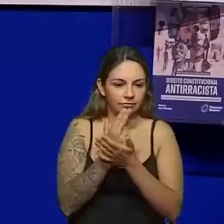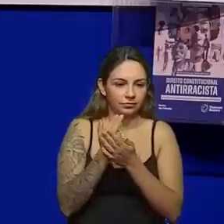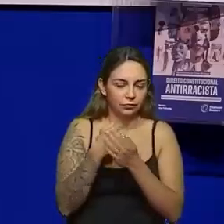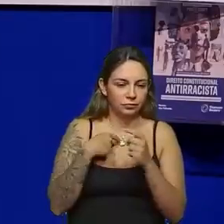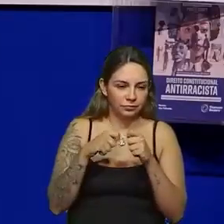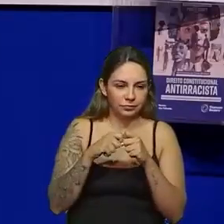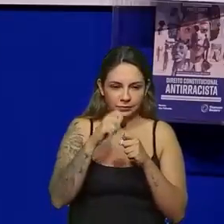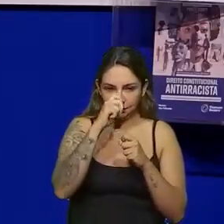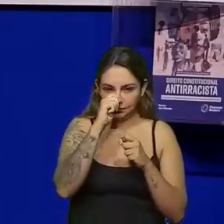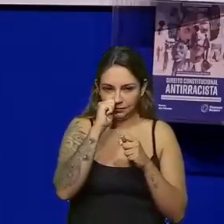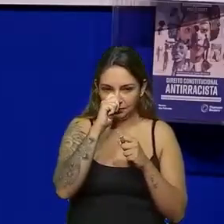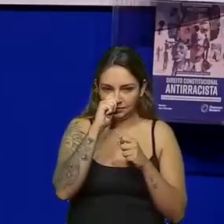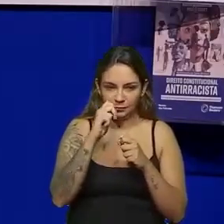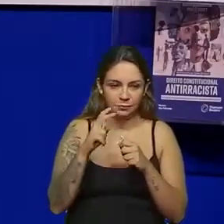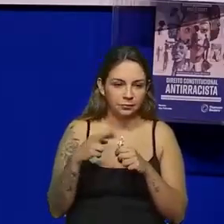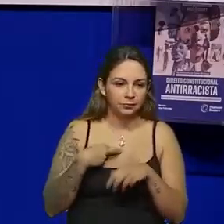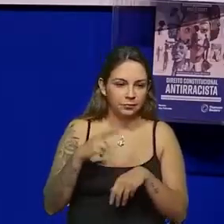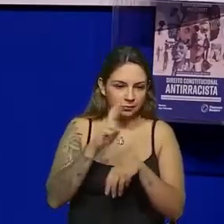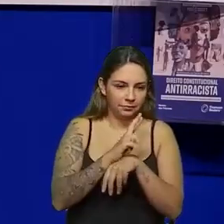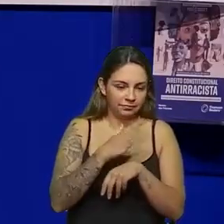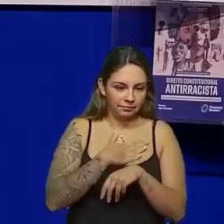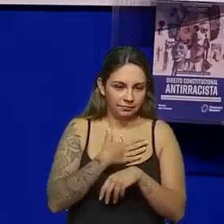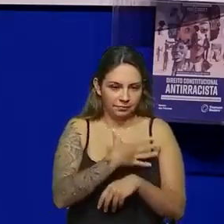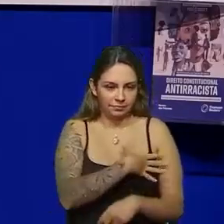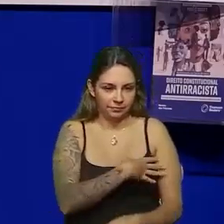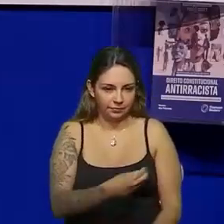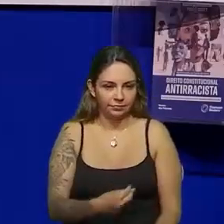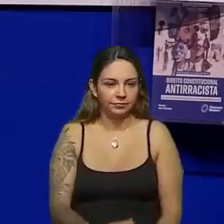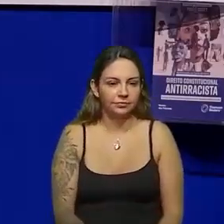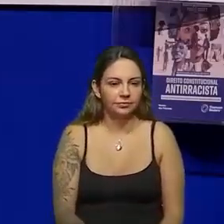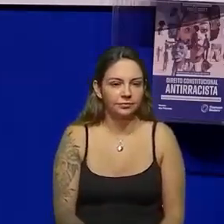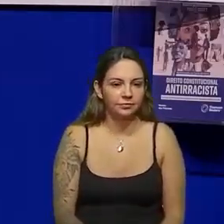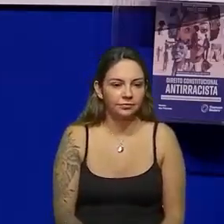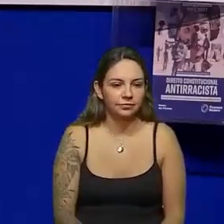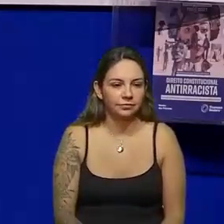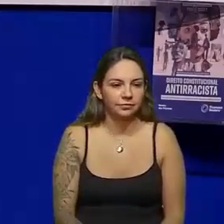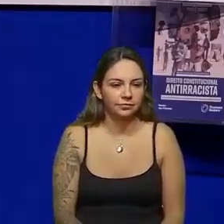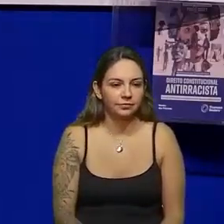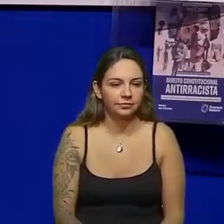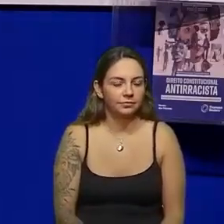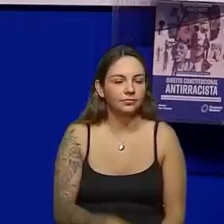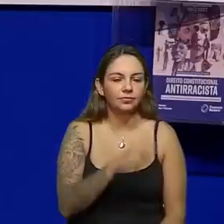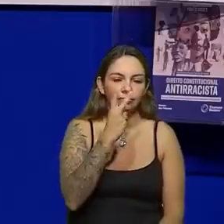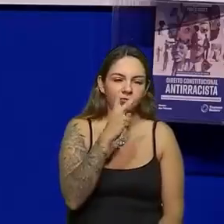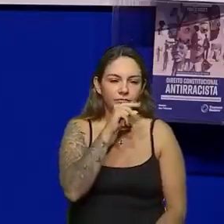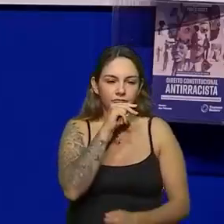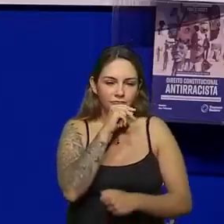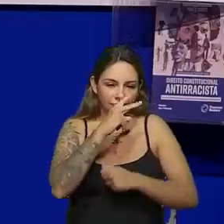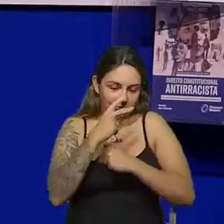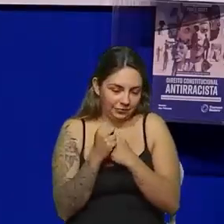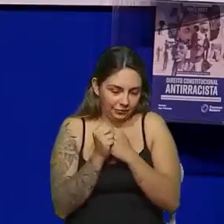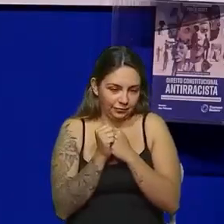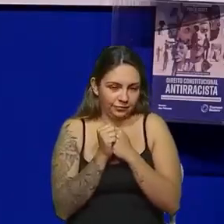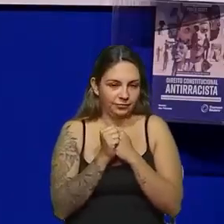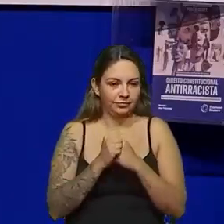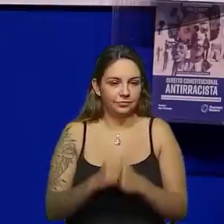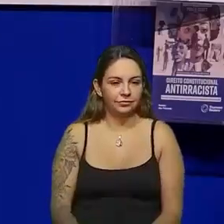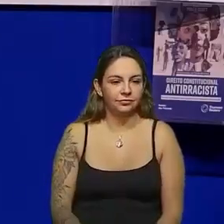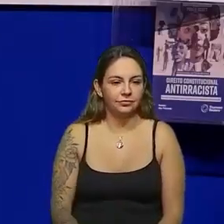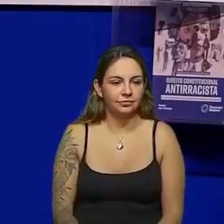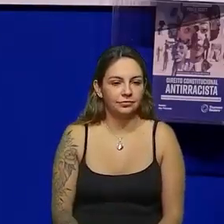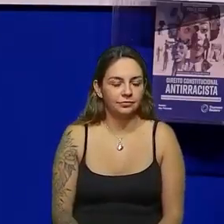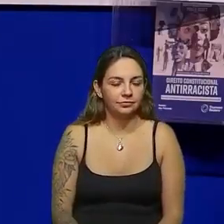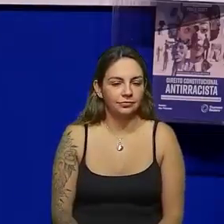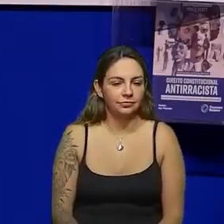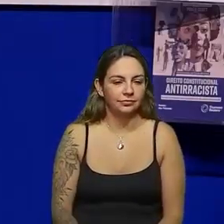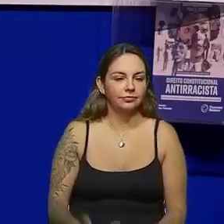que eu fiz me reproduzindo com as minhas filhas, 2 pintinhos e um pintinho embaixo da asa. Eu disse, pois